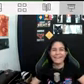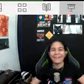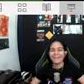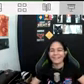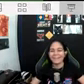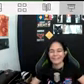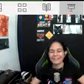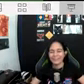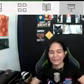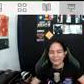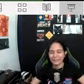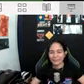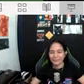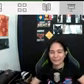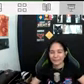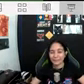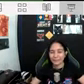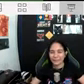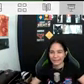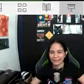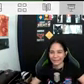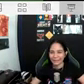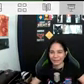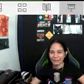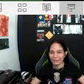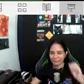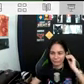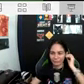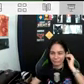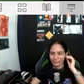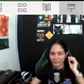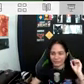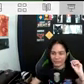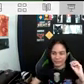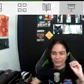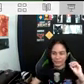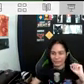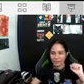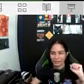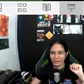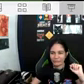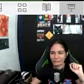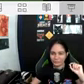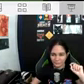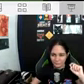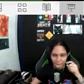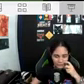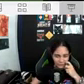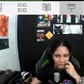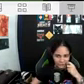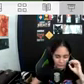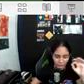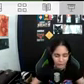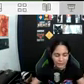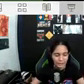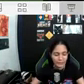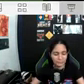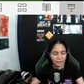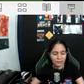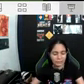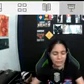Então, continuando, gente, eu tava falando aqui sobre a questão do ruído, não foi? Vocês chegaram a ouvir ainda? Então, deixa eu